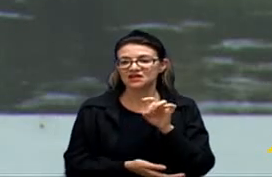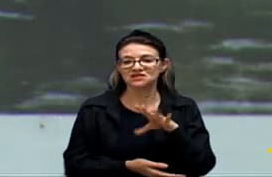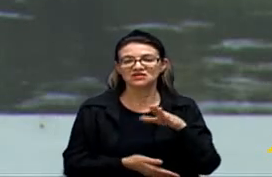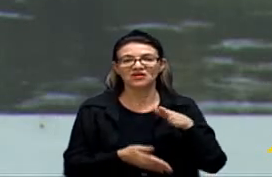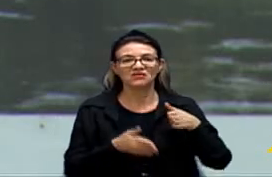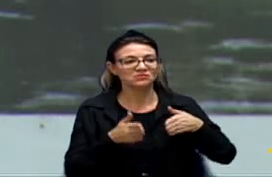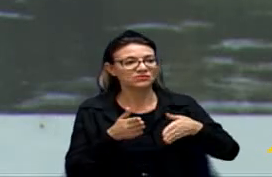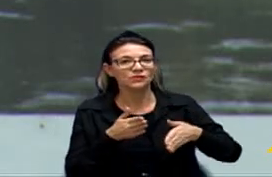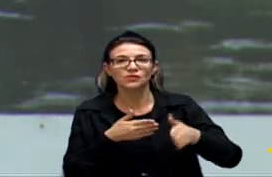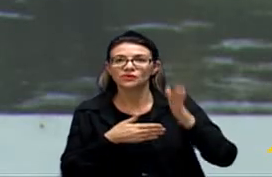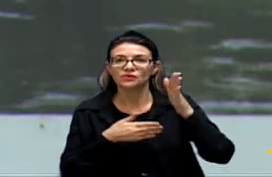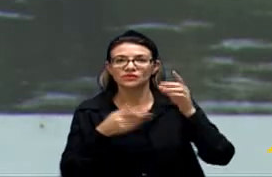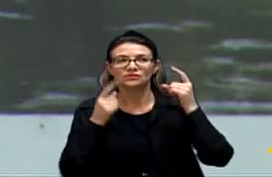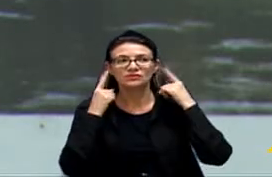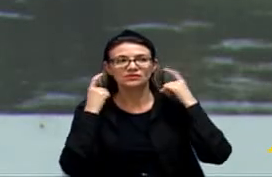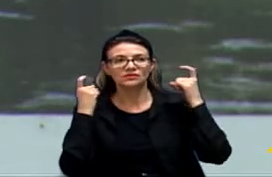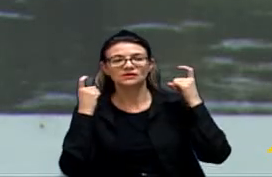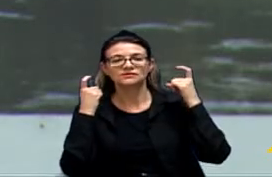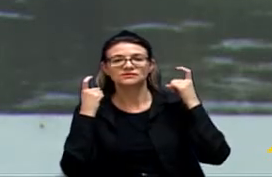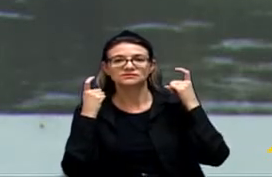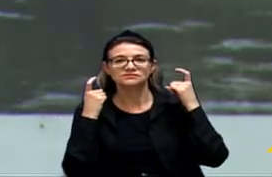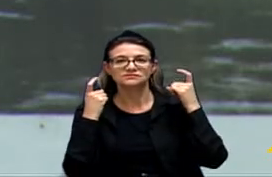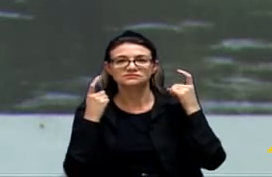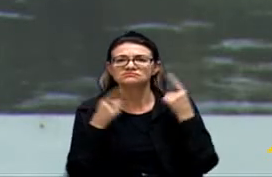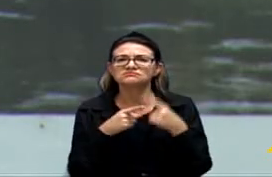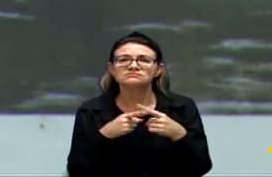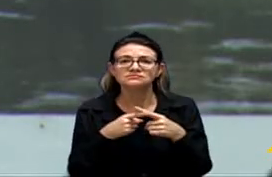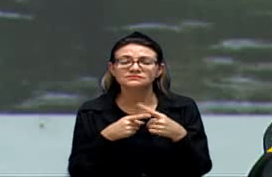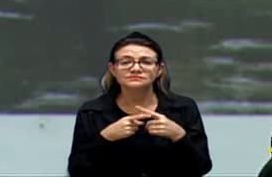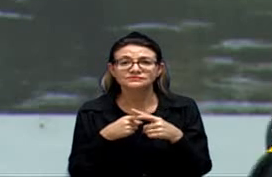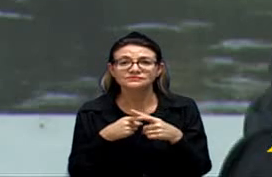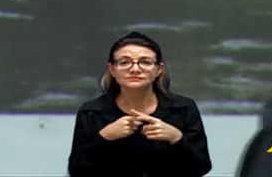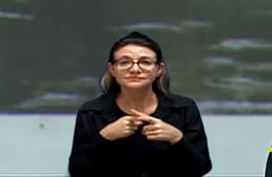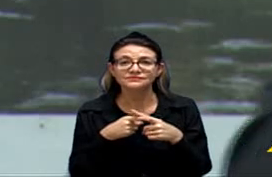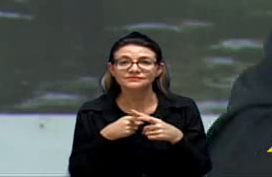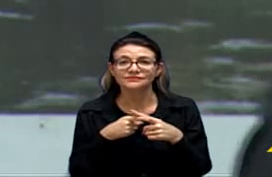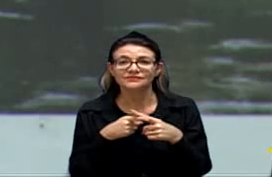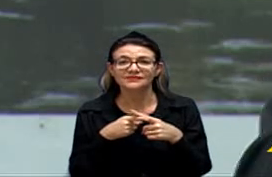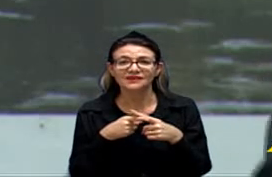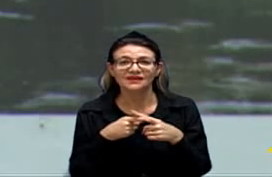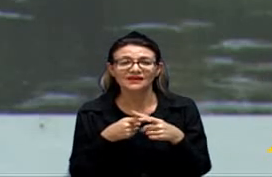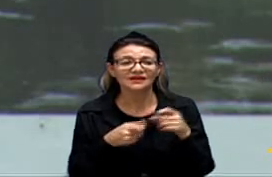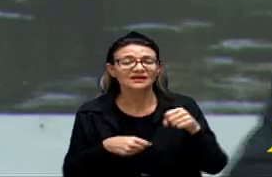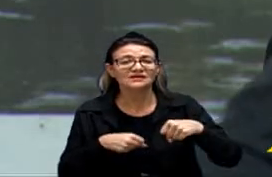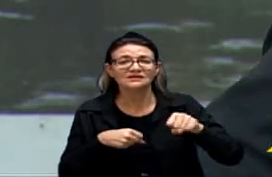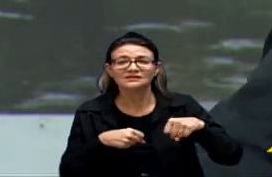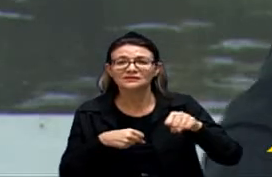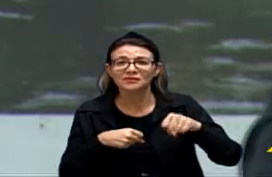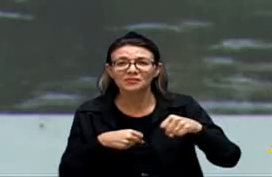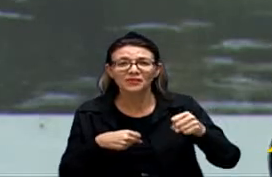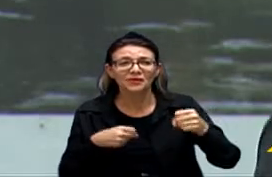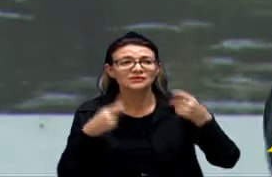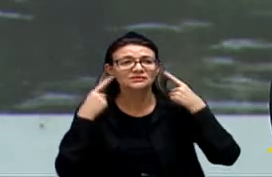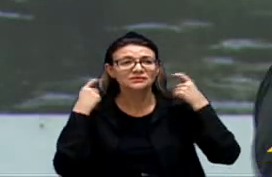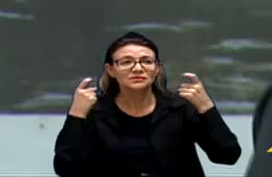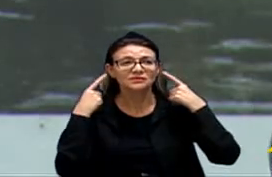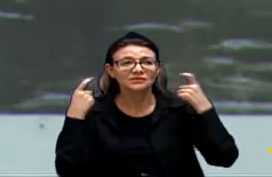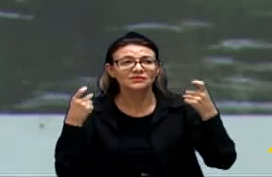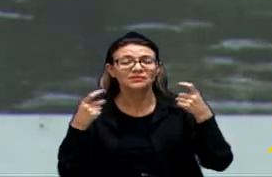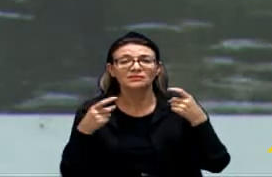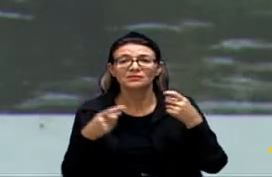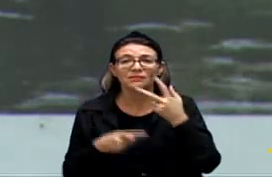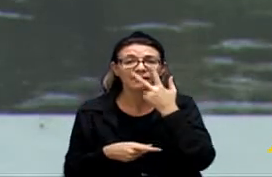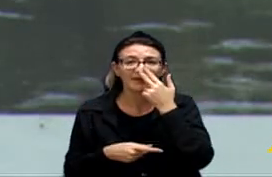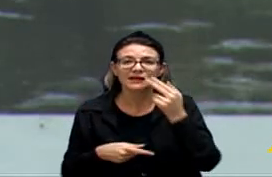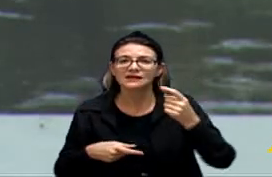o objetivo eu queria entender Por que esses caras colocam esses aparelhos nessas motos e fica aquela moto barulhenta parece que tá numa guerra e eu queria entender